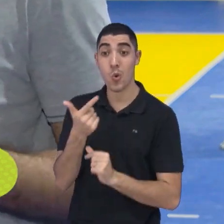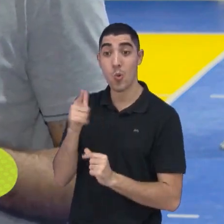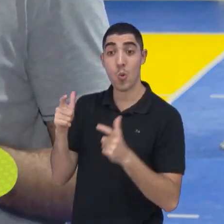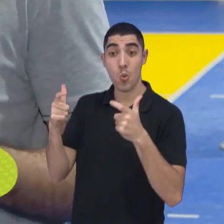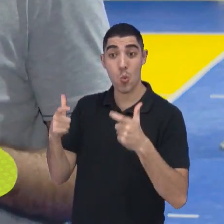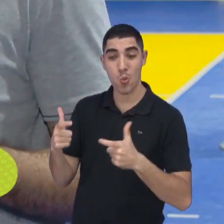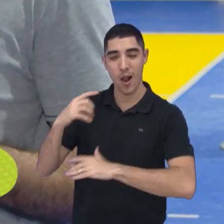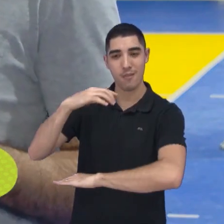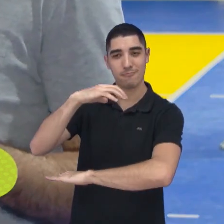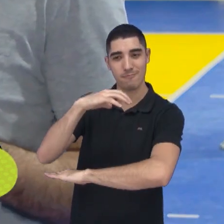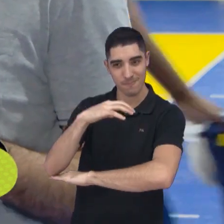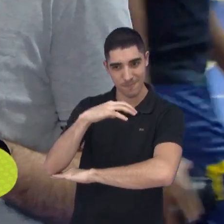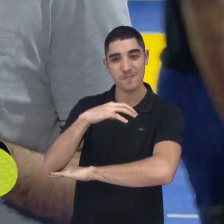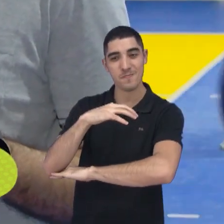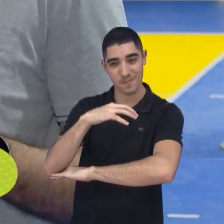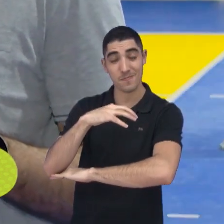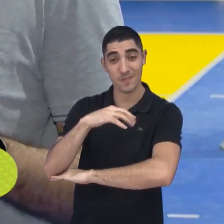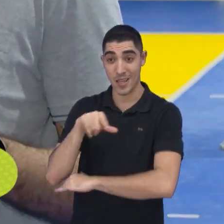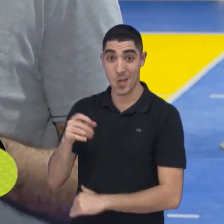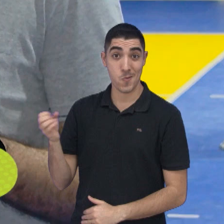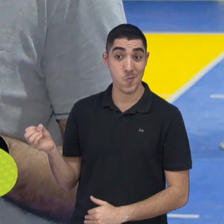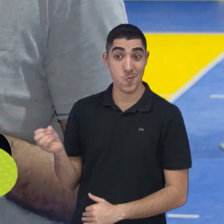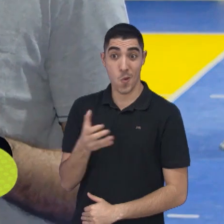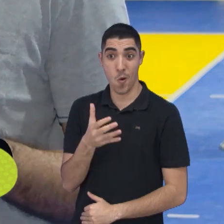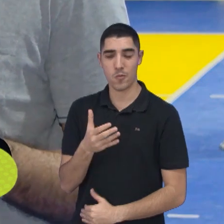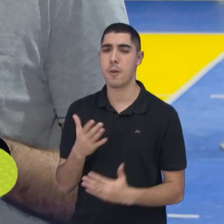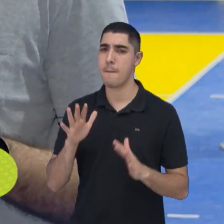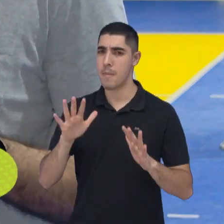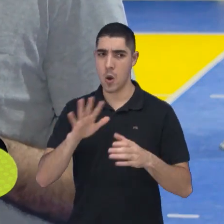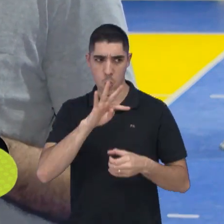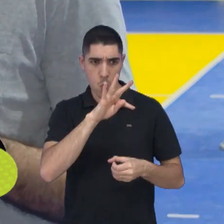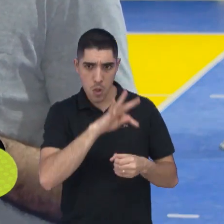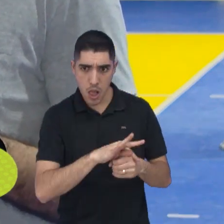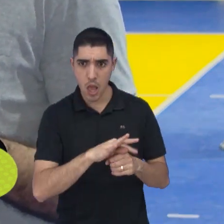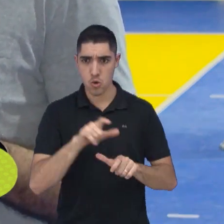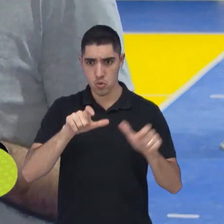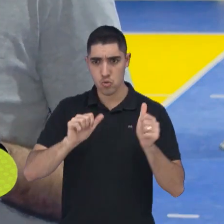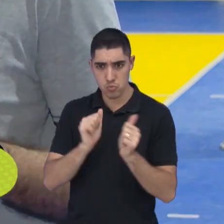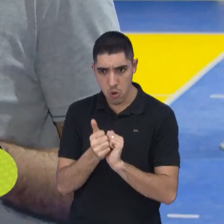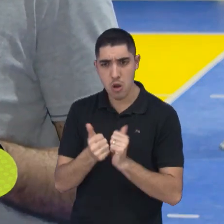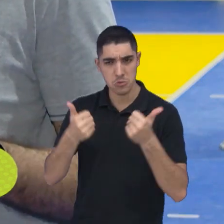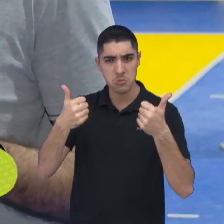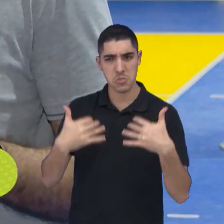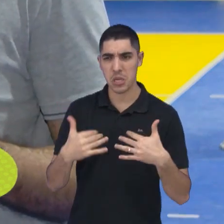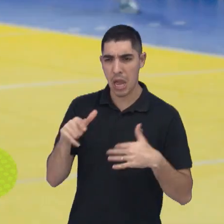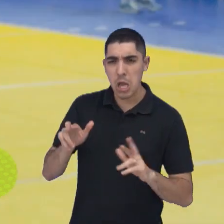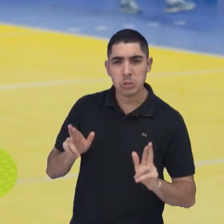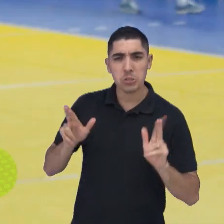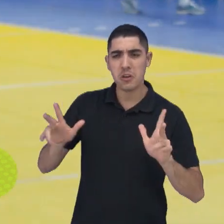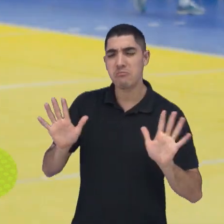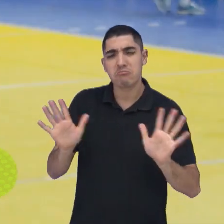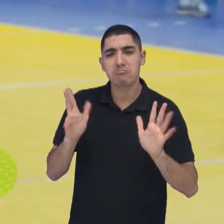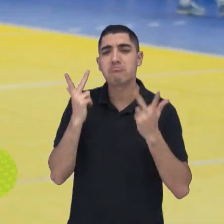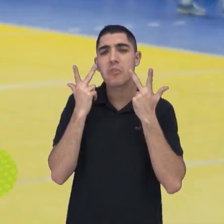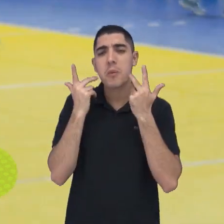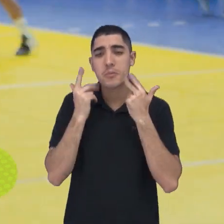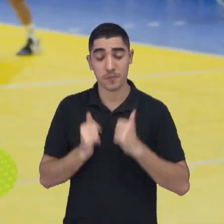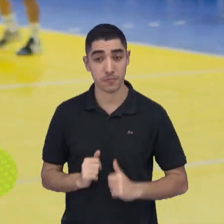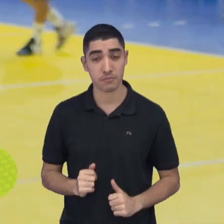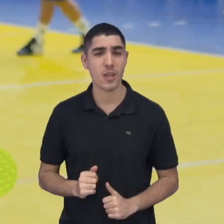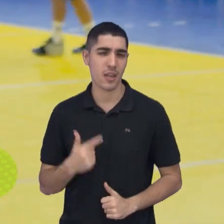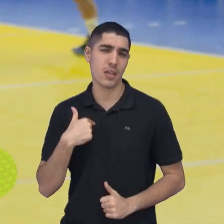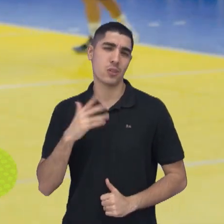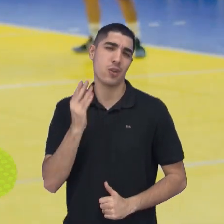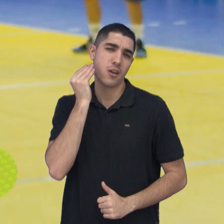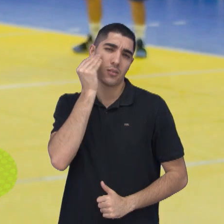nova casa. Mas técnico e jogadores garantem que isso não faz muita diferença. Apesar do tempo de casa que eu